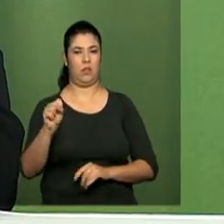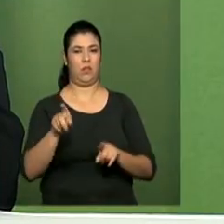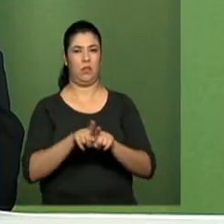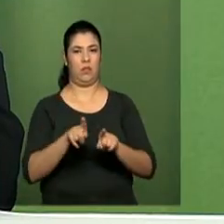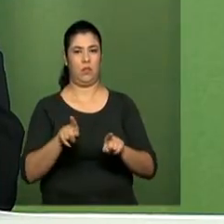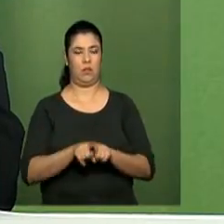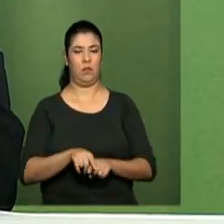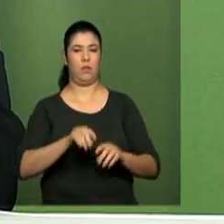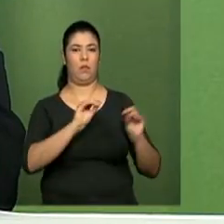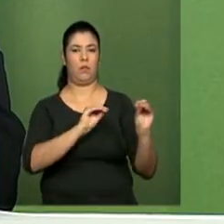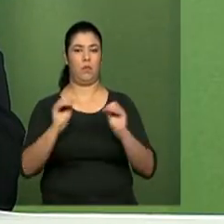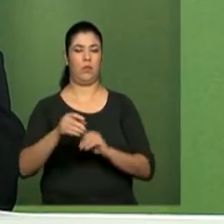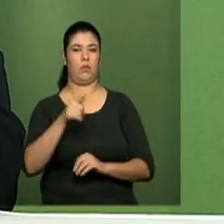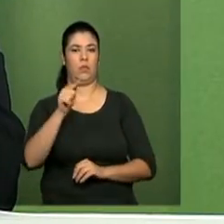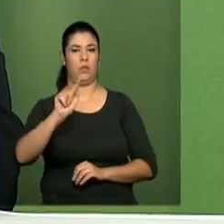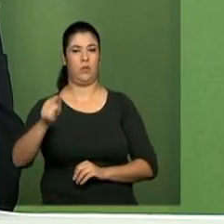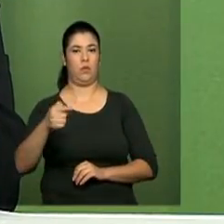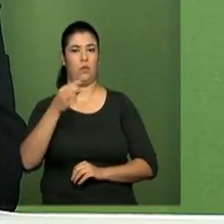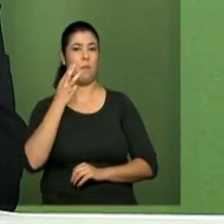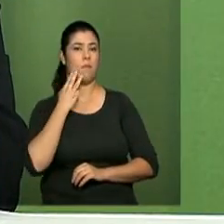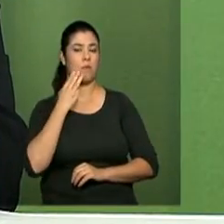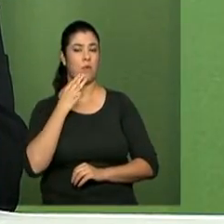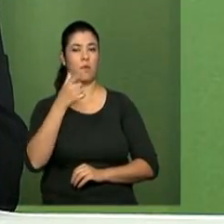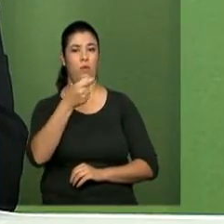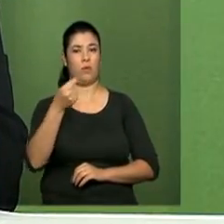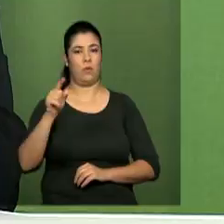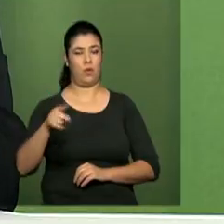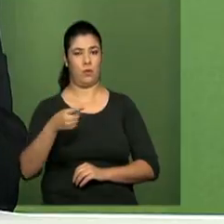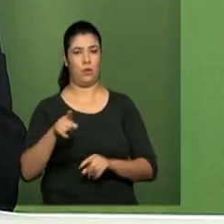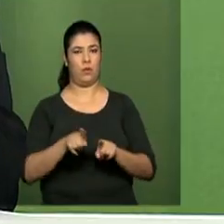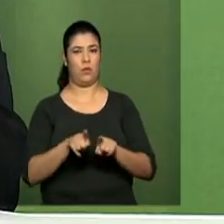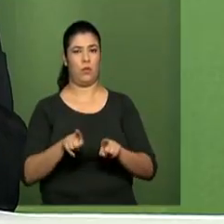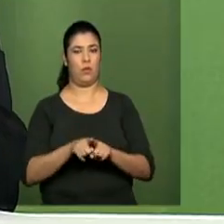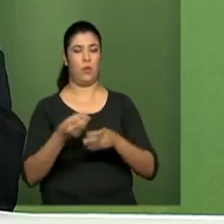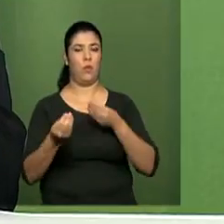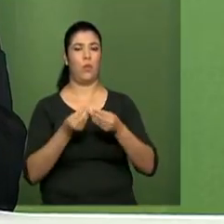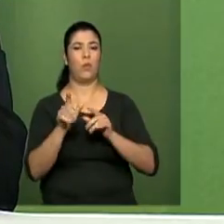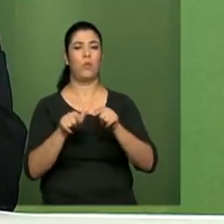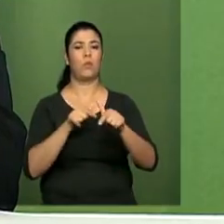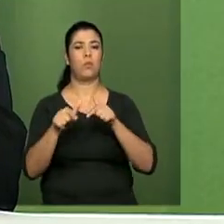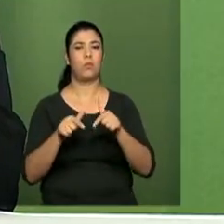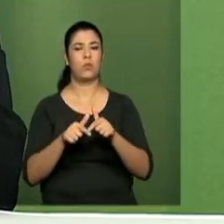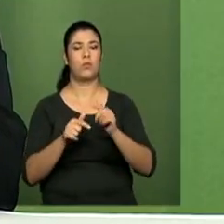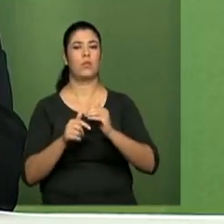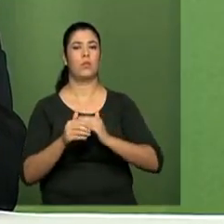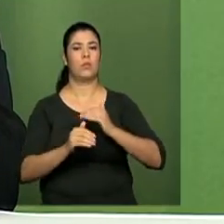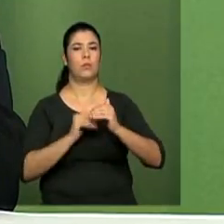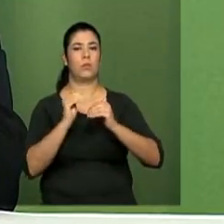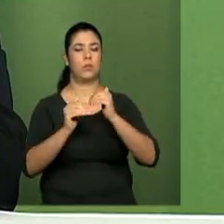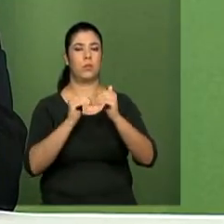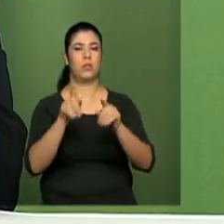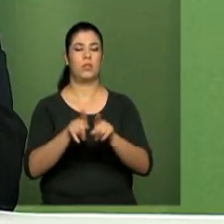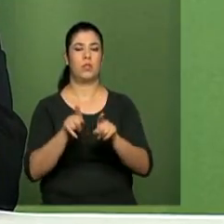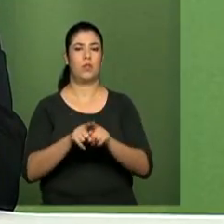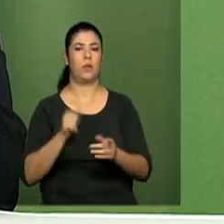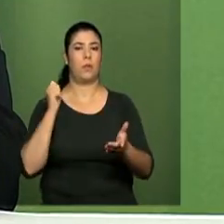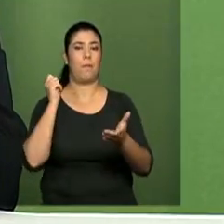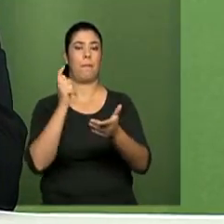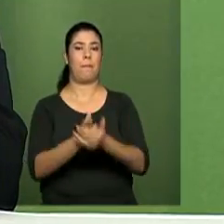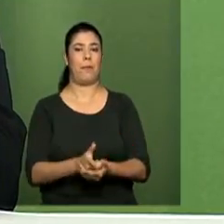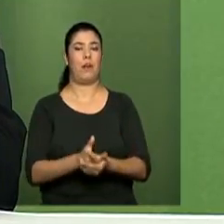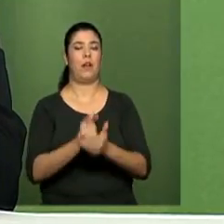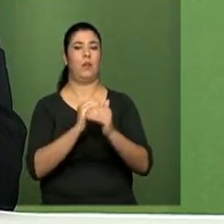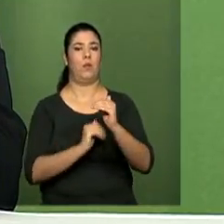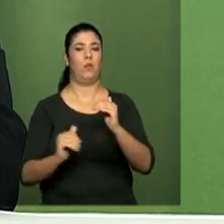200 em segundo ele vai no sistema de rampa ou seja ele só paga o aumento da rampa